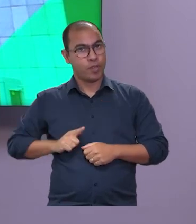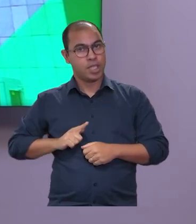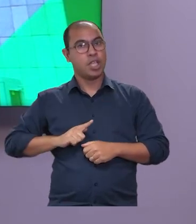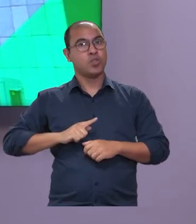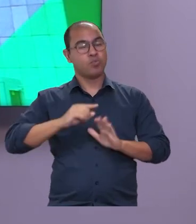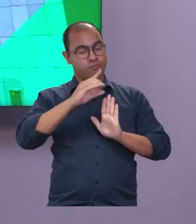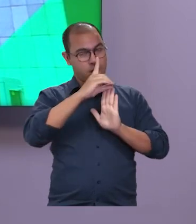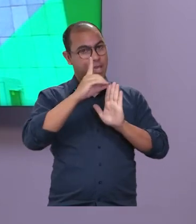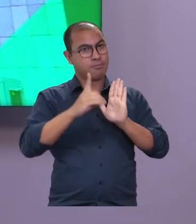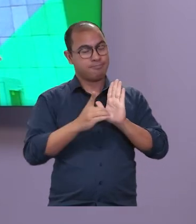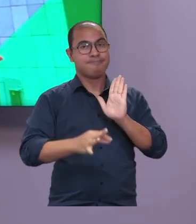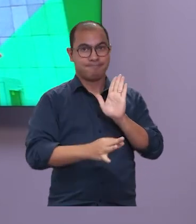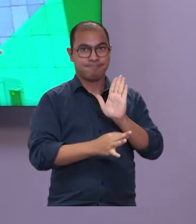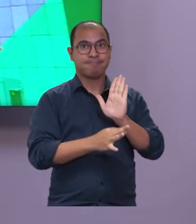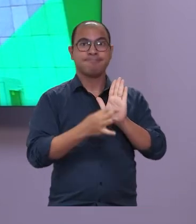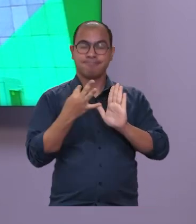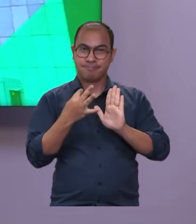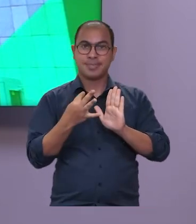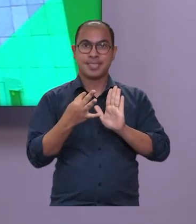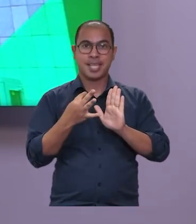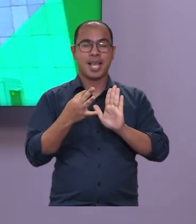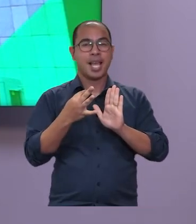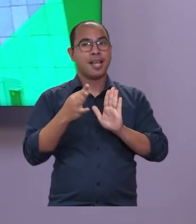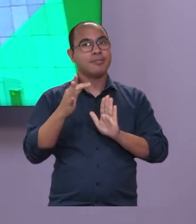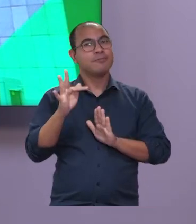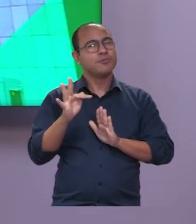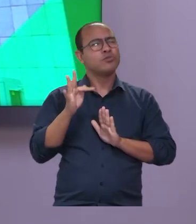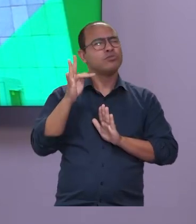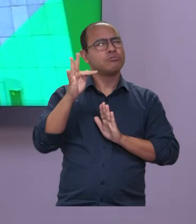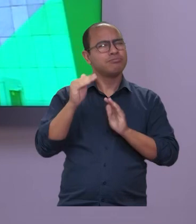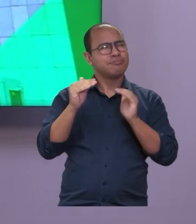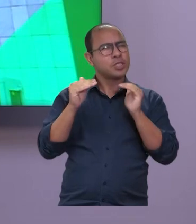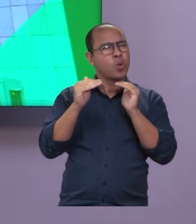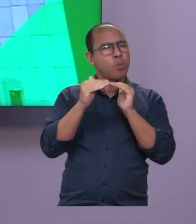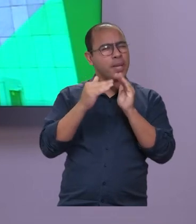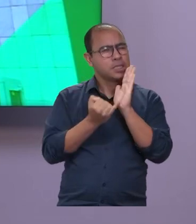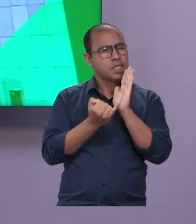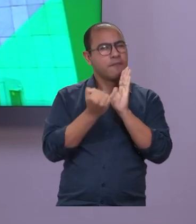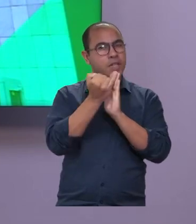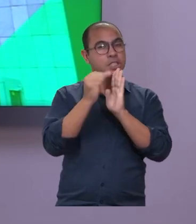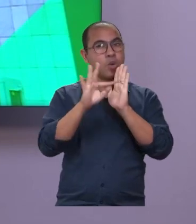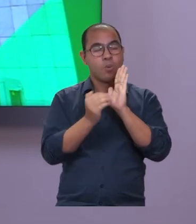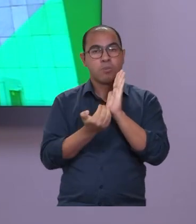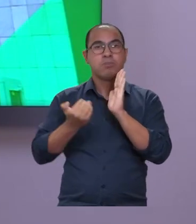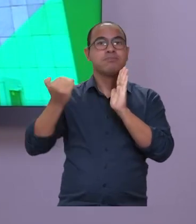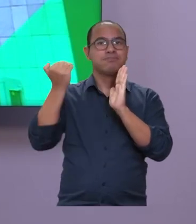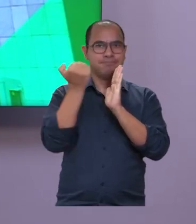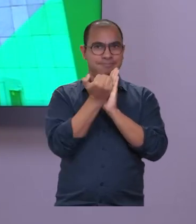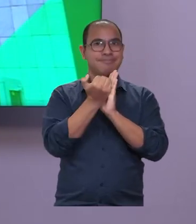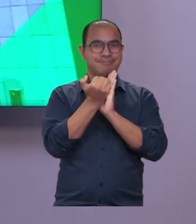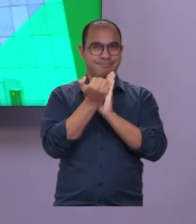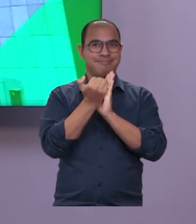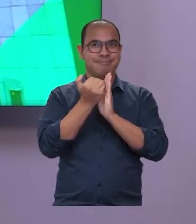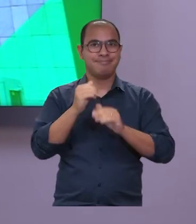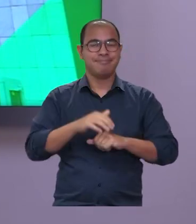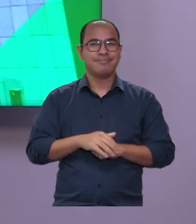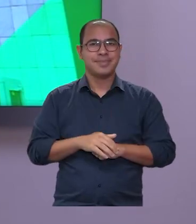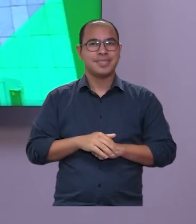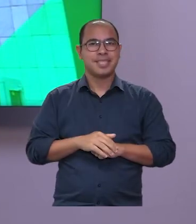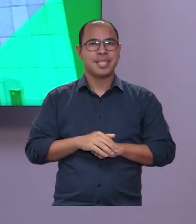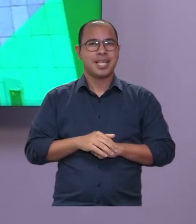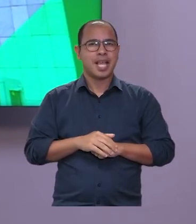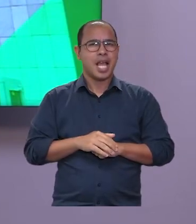Poder Executivo, com a possibilidade de ser reajustado todo ano, com base no Índice Inflacionário